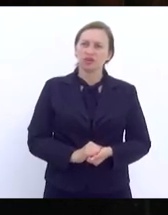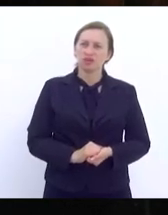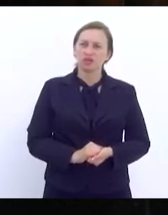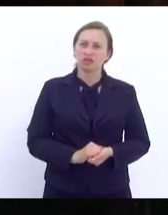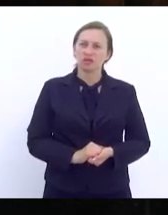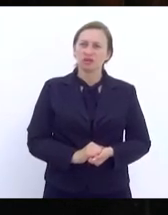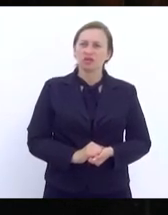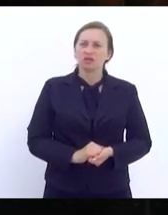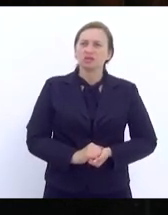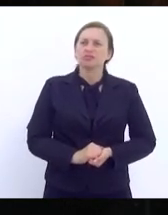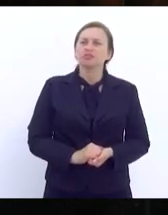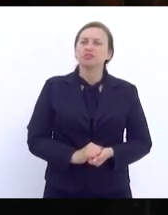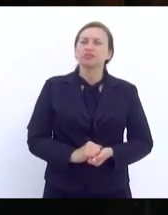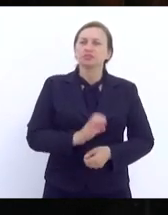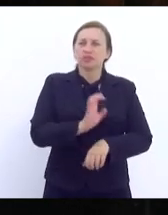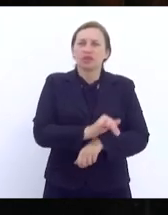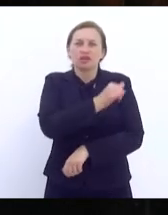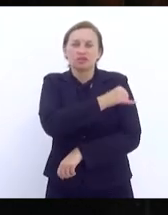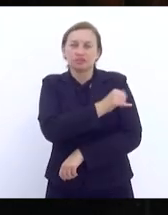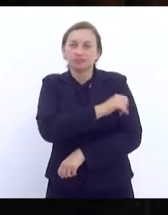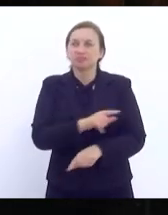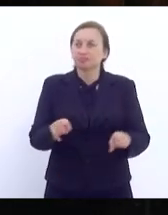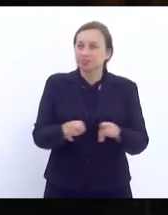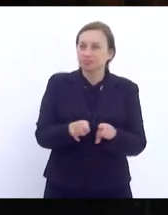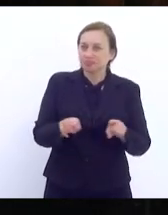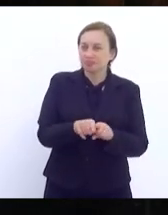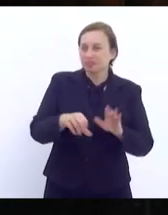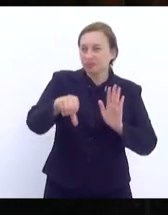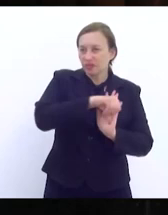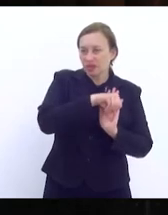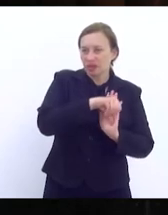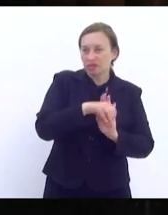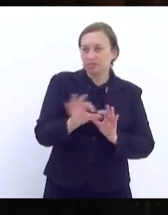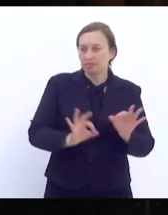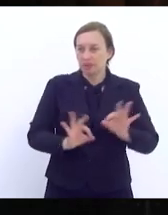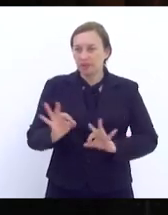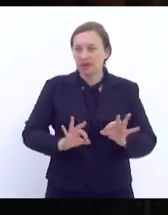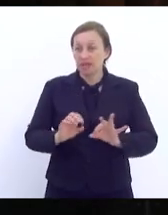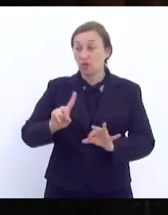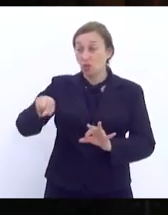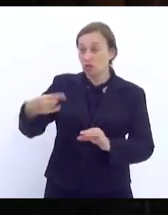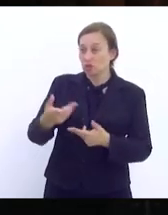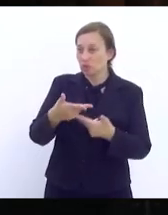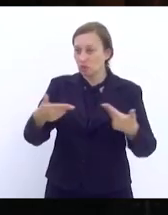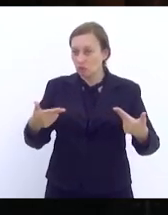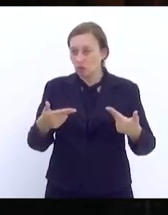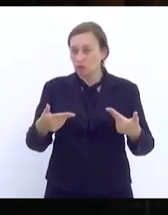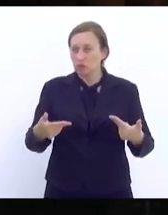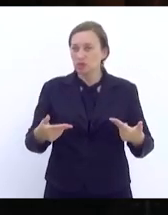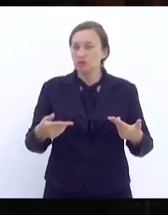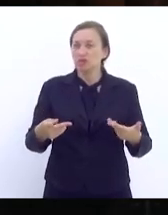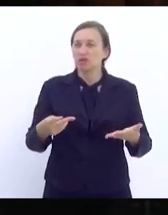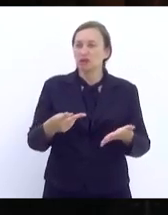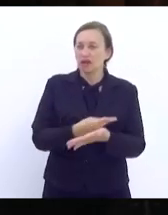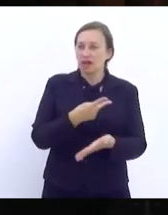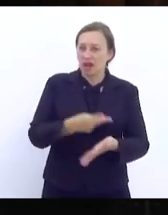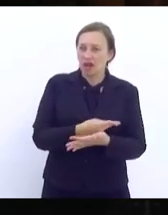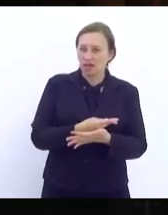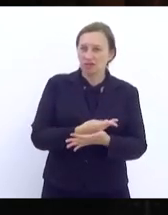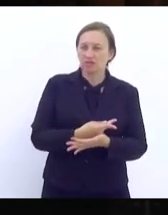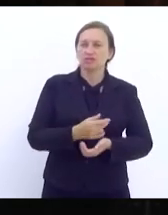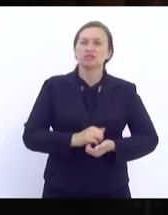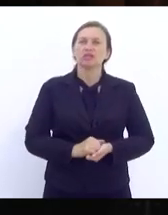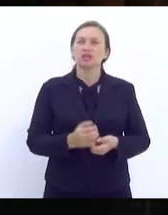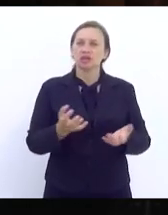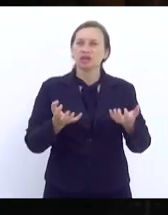Unidos do Estado do Rio de Janeiro muito menos com crime organizado ou com qualquer outra mal feito malfeitoria que eles estejam